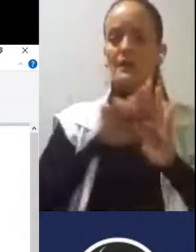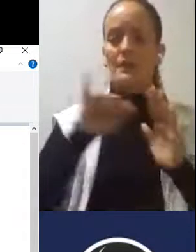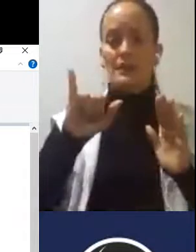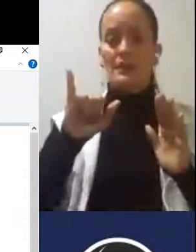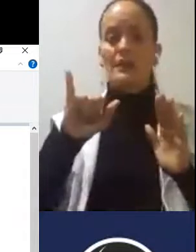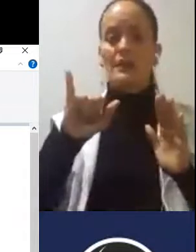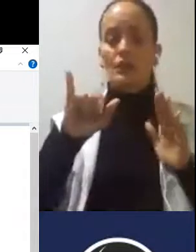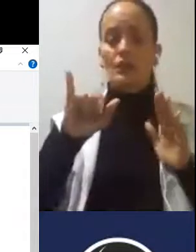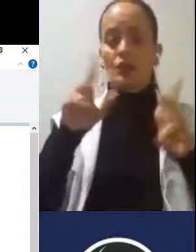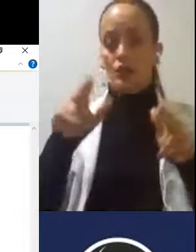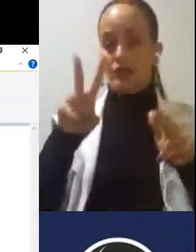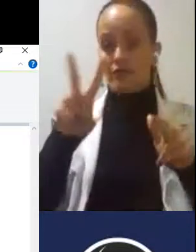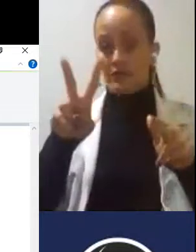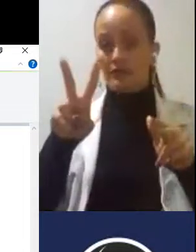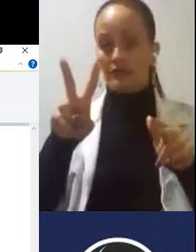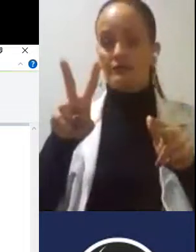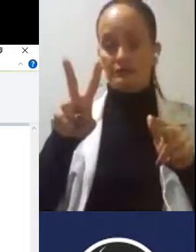para a gente fazer junto.